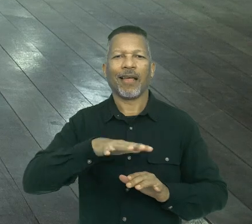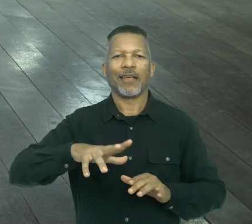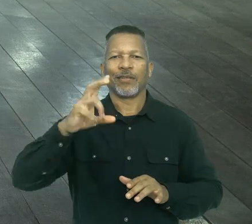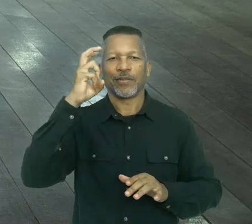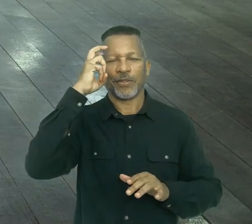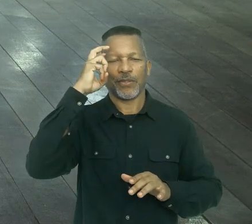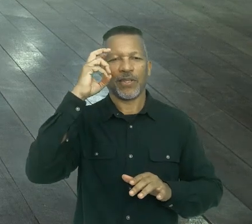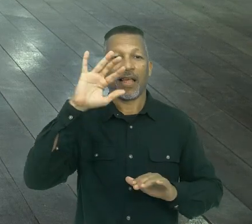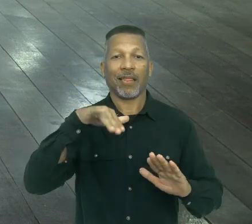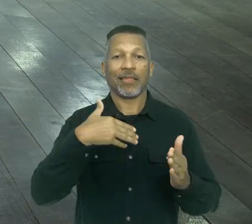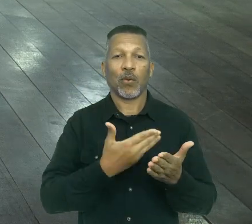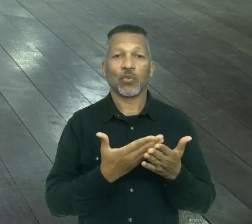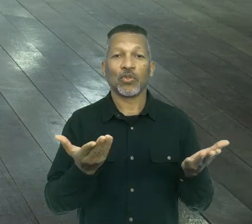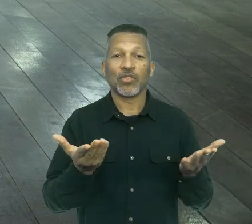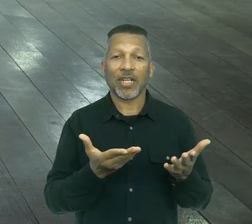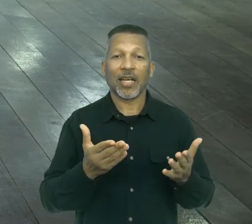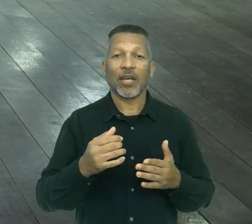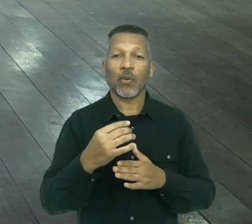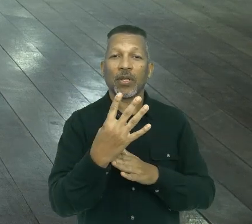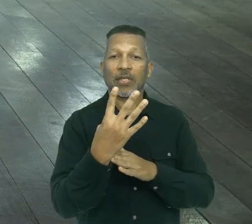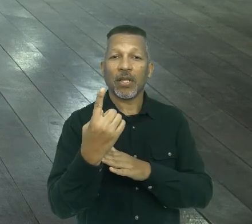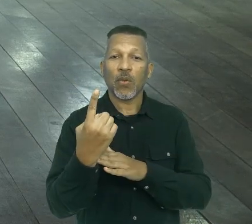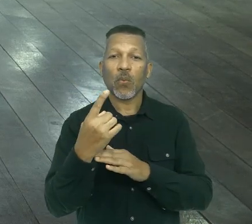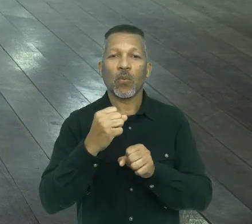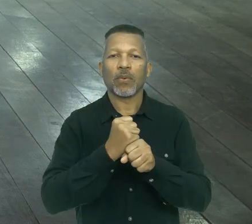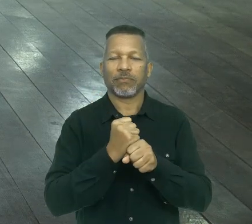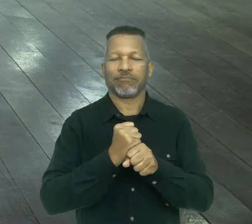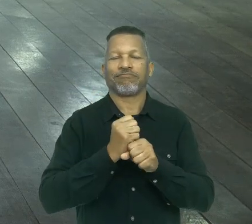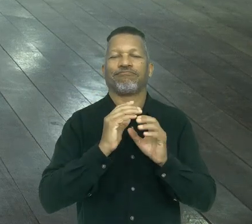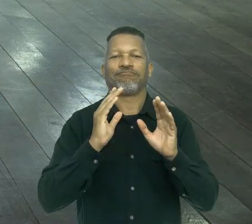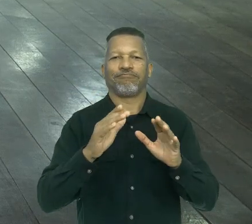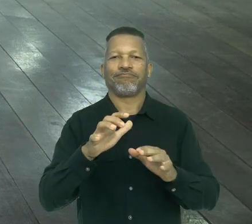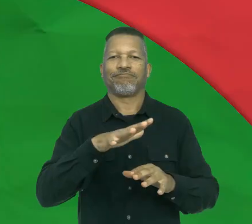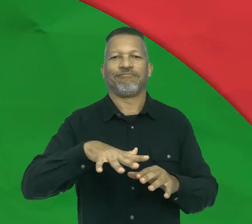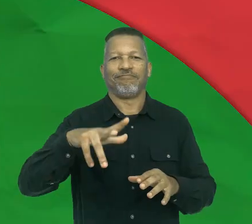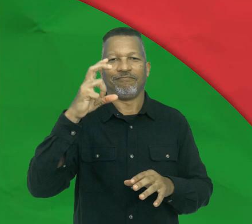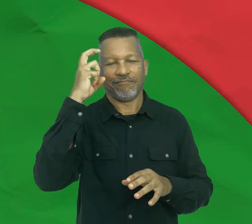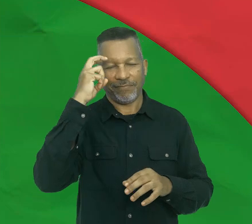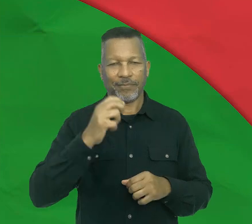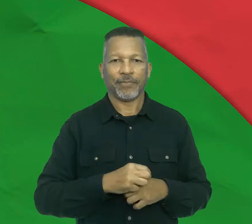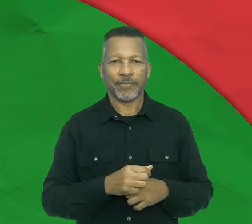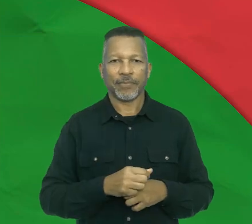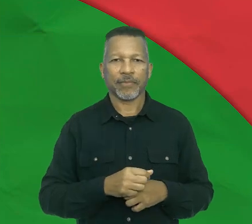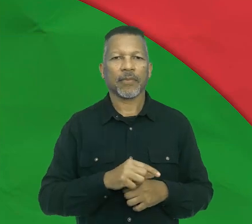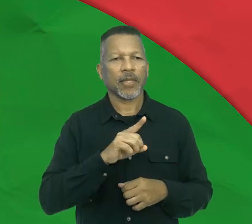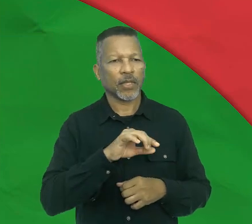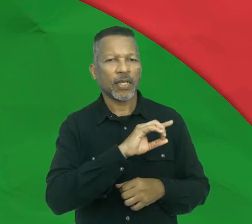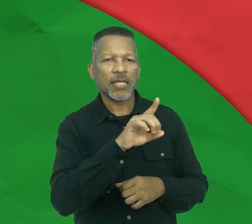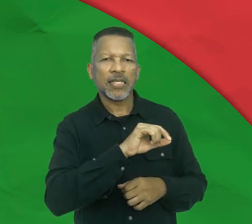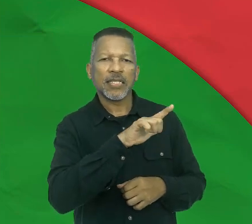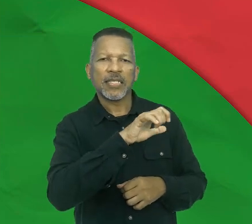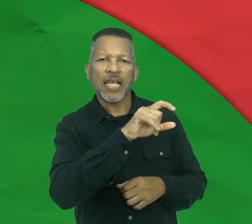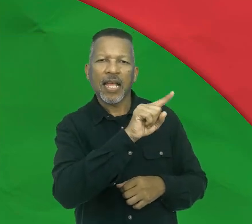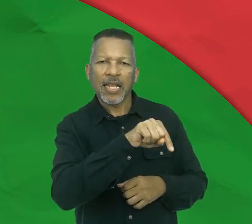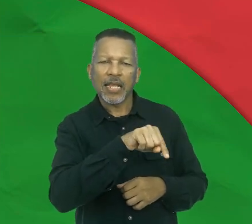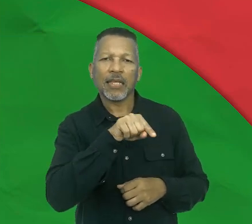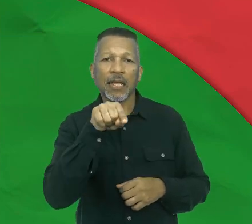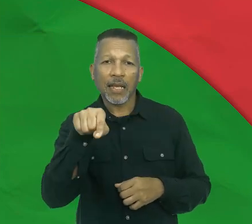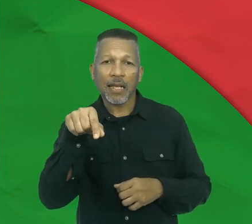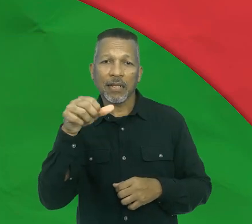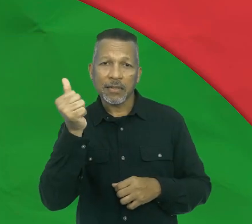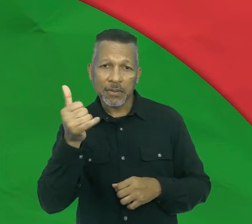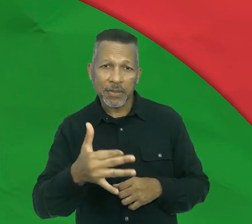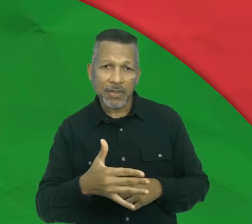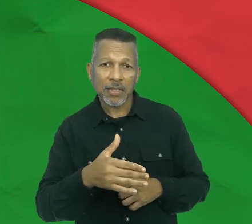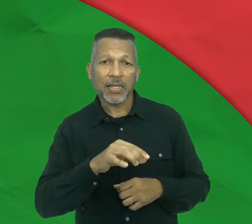até hoje, né, 41 anos já na área cultural. A Dona Zélia, a quem Marilda se refere, é